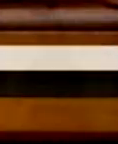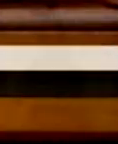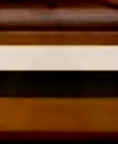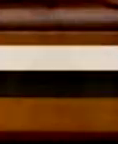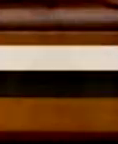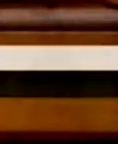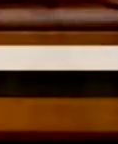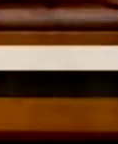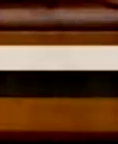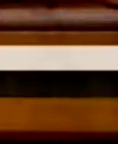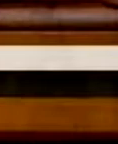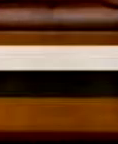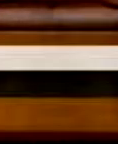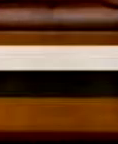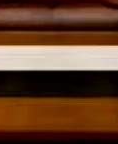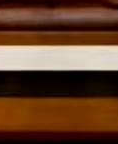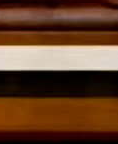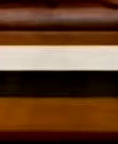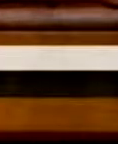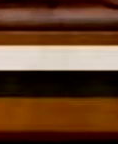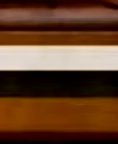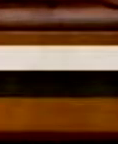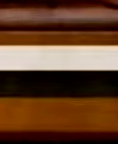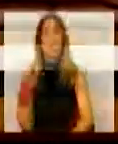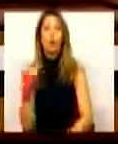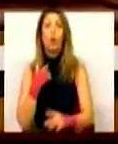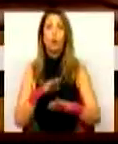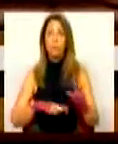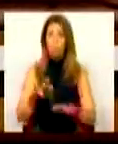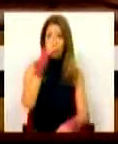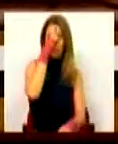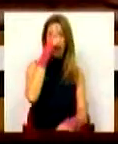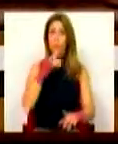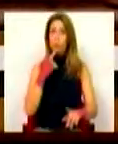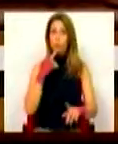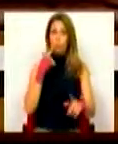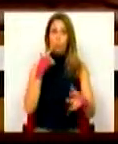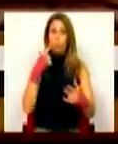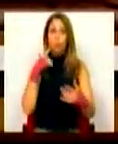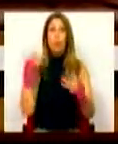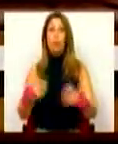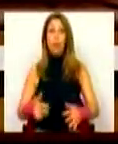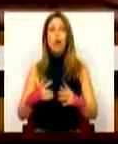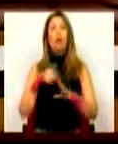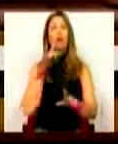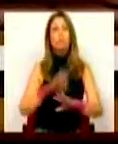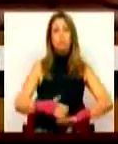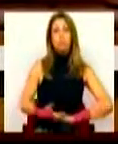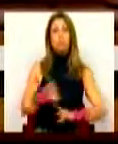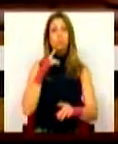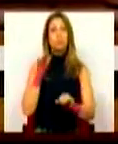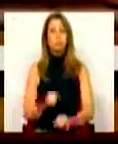notável de reposição dos efetivos das forças e dos serviços de segurança depauperados por